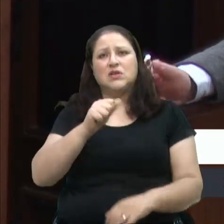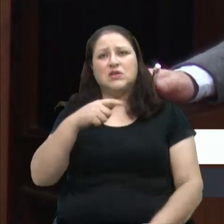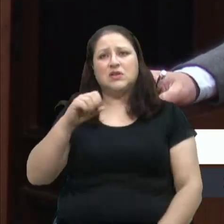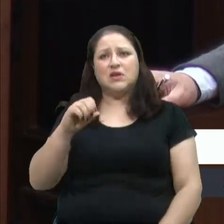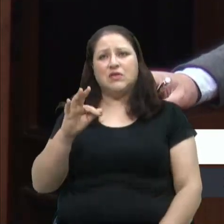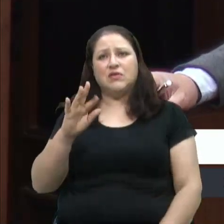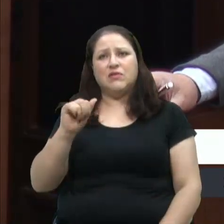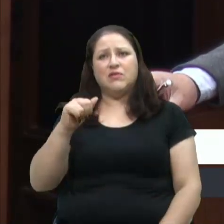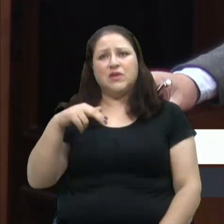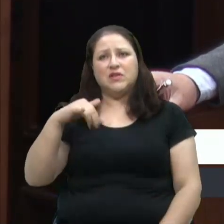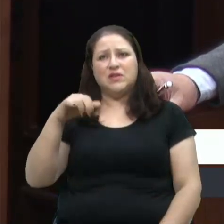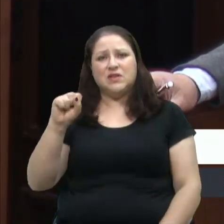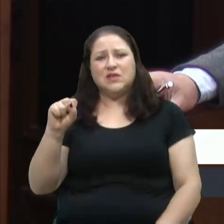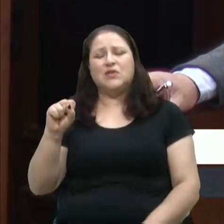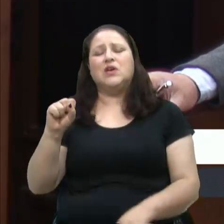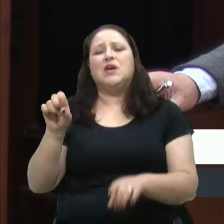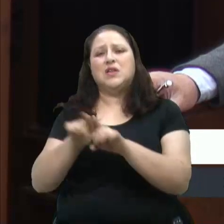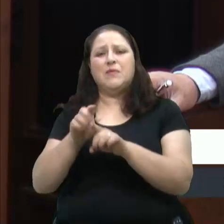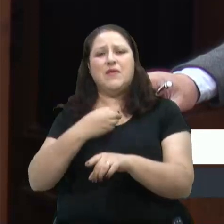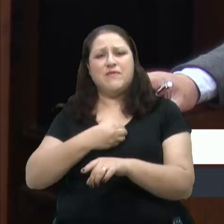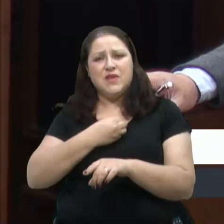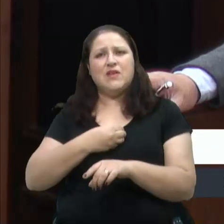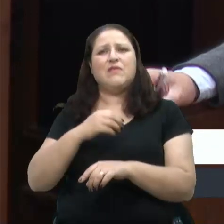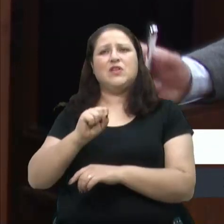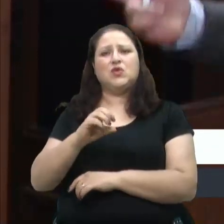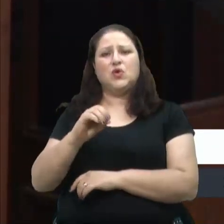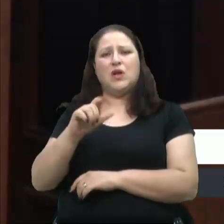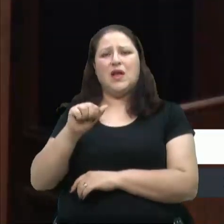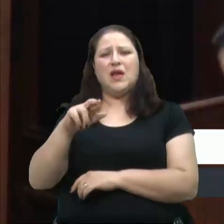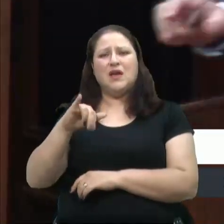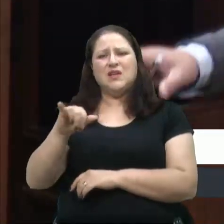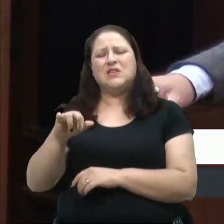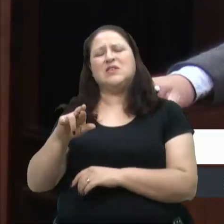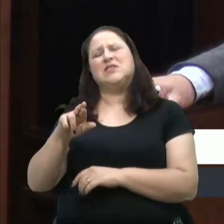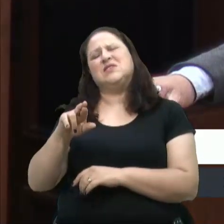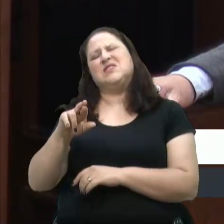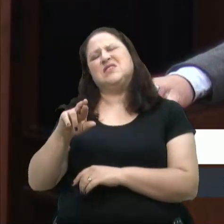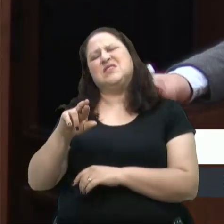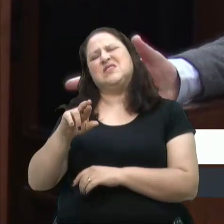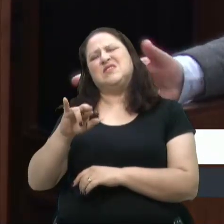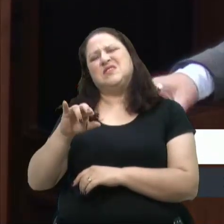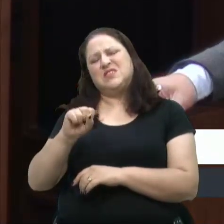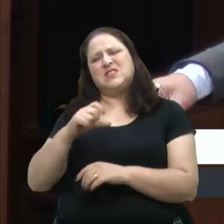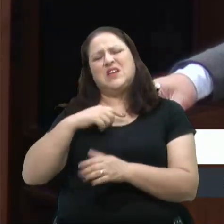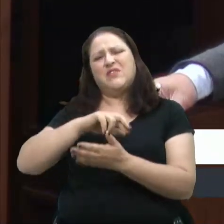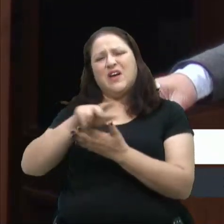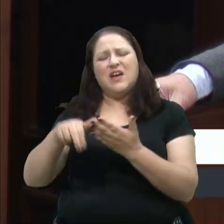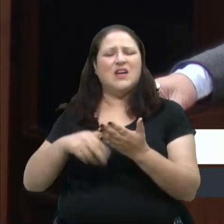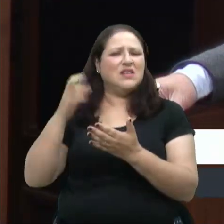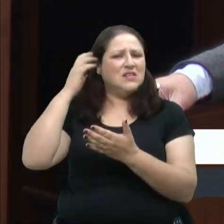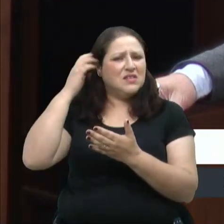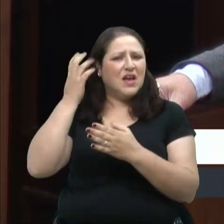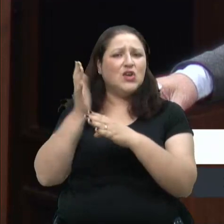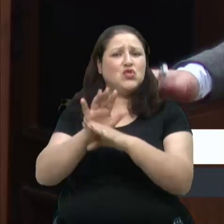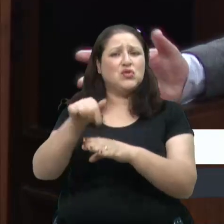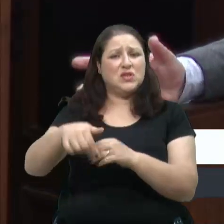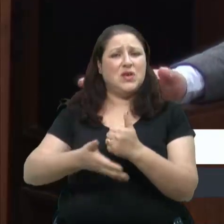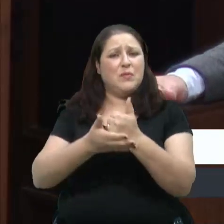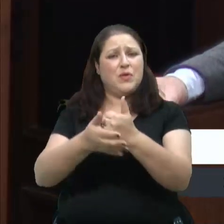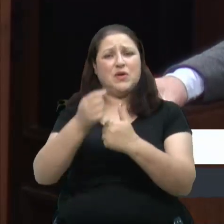Viva que é de Farroupilha mas é daqui tem uma rádio Solares temos outras em que entra em Caxias do Sul e que apoiam a cidade